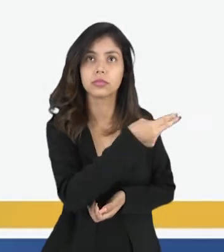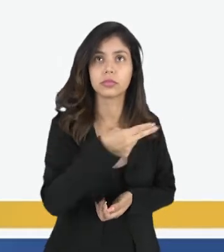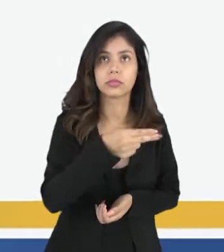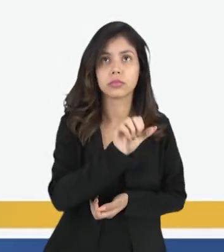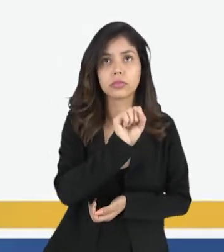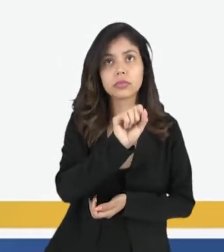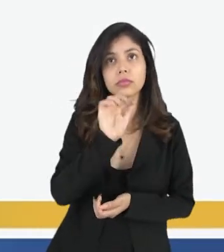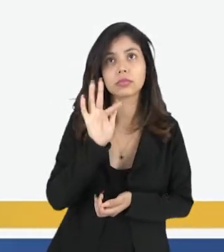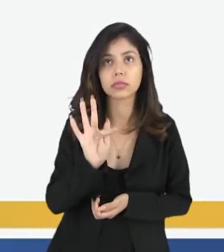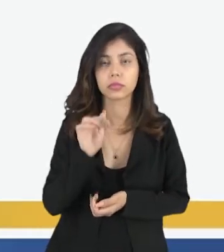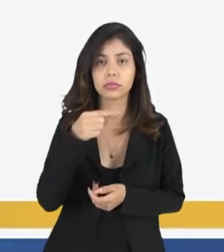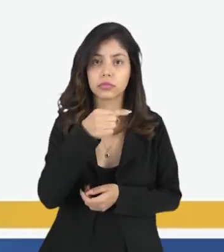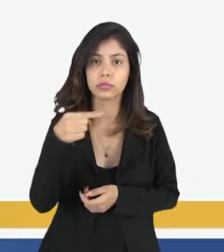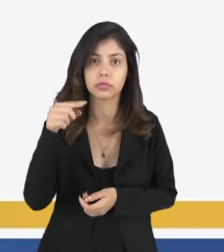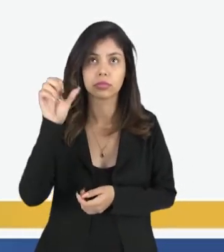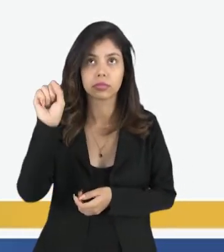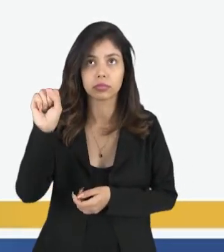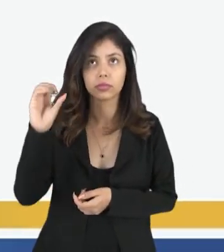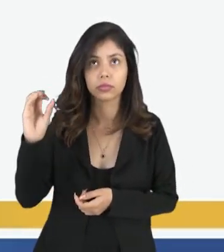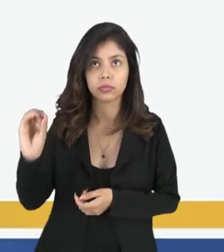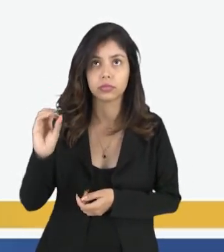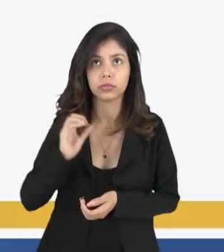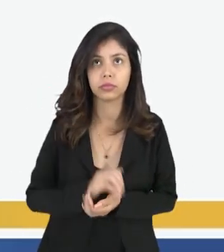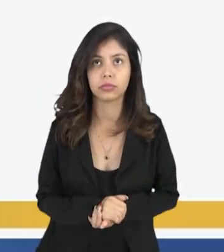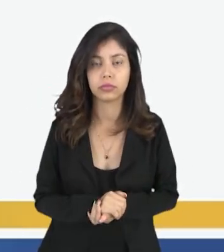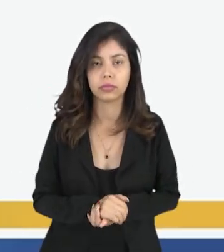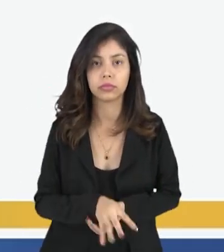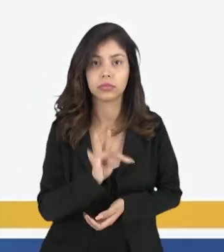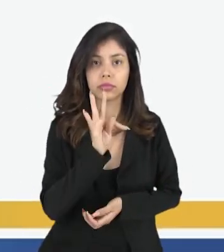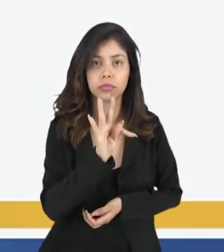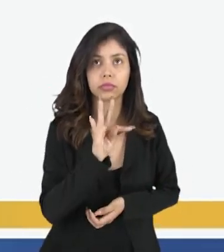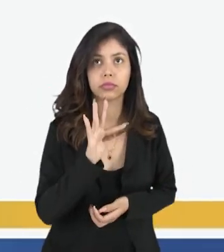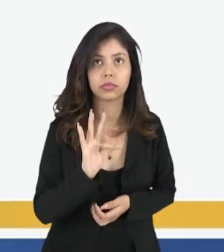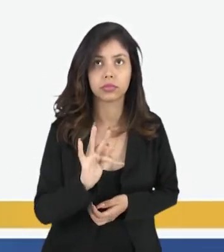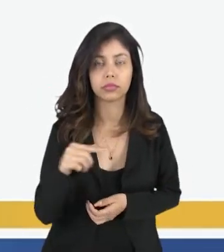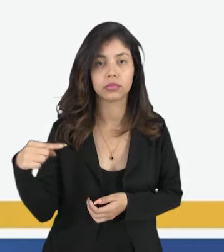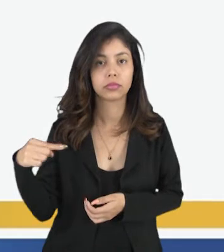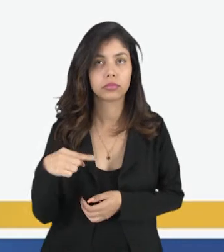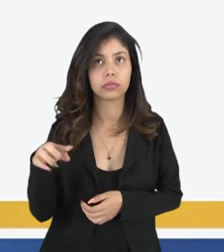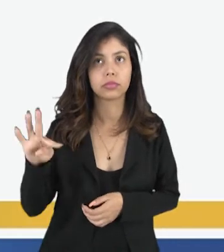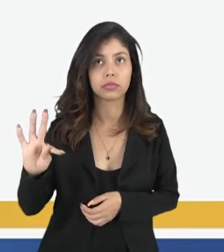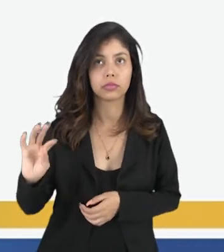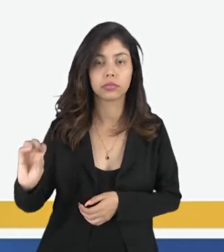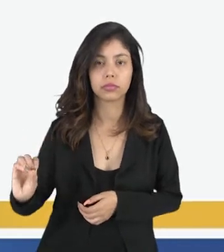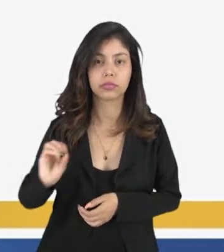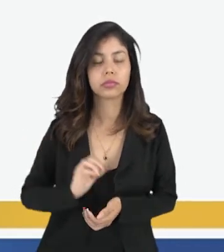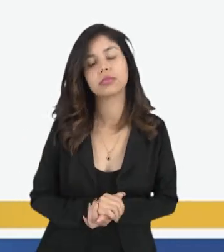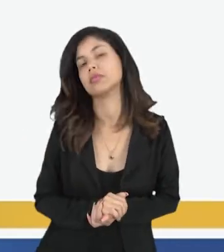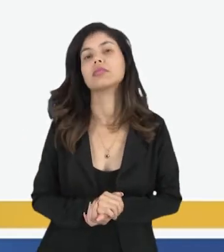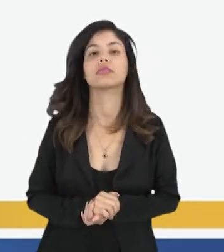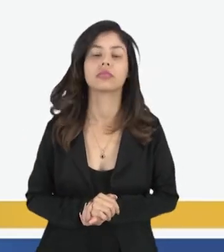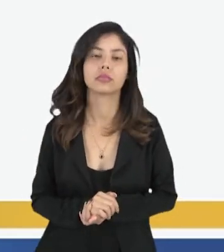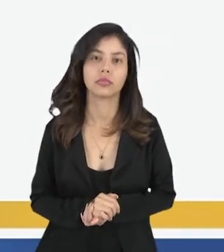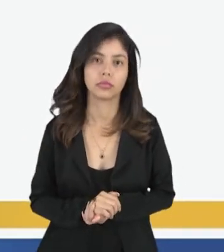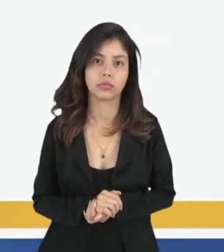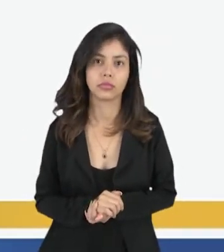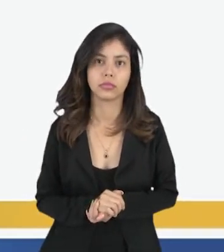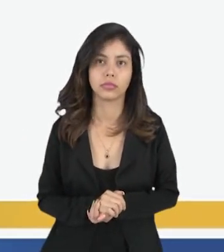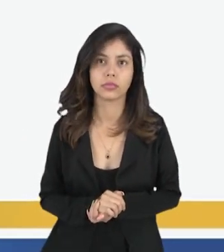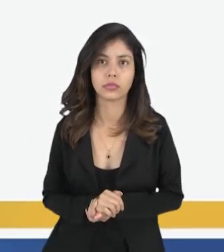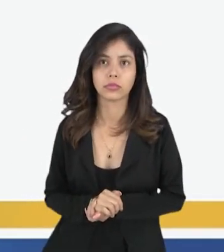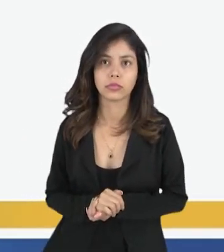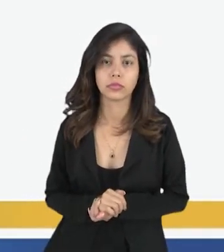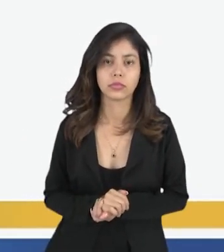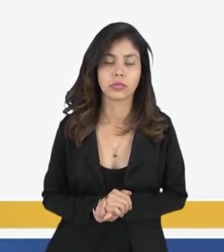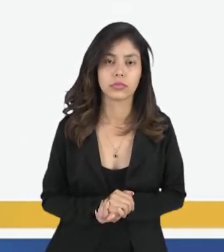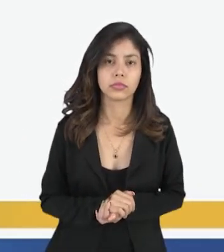velocidade final menos a velocidade inicial. E nós teremos o quociente também do tempo,